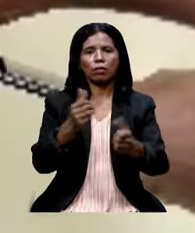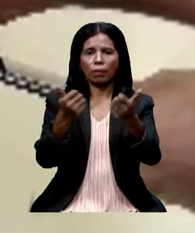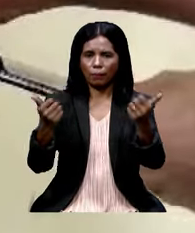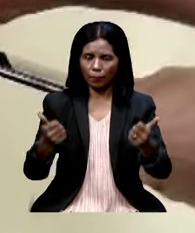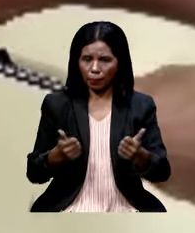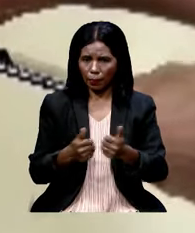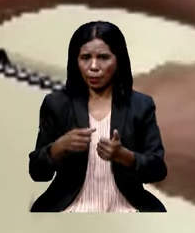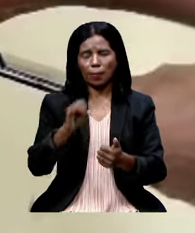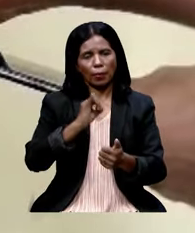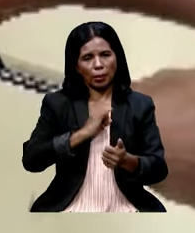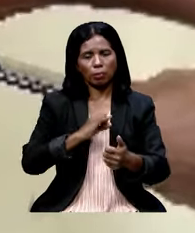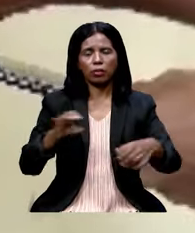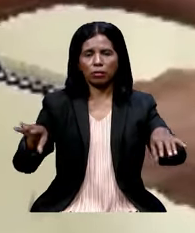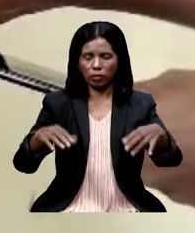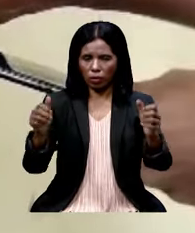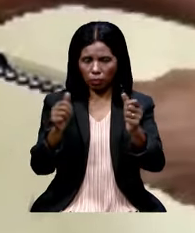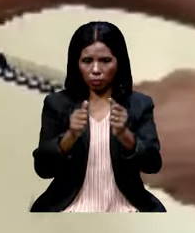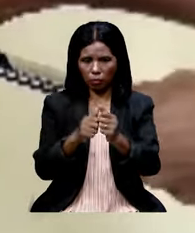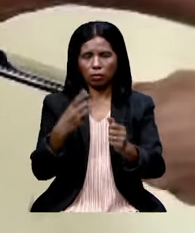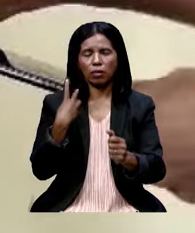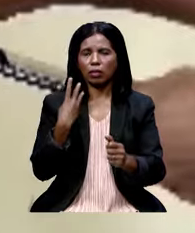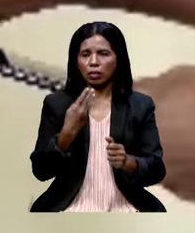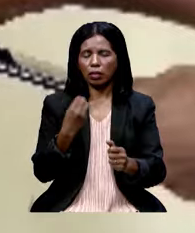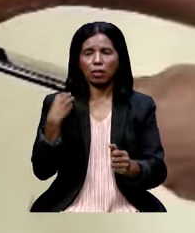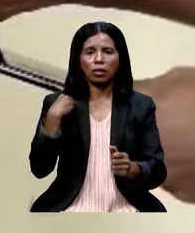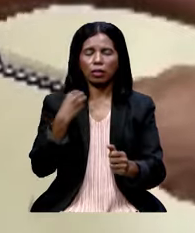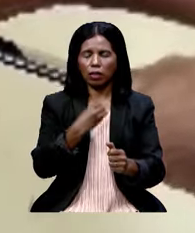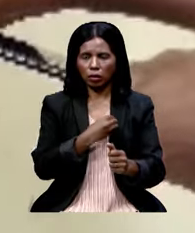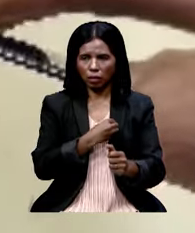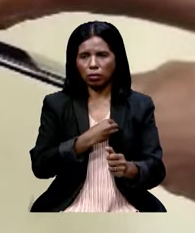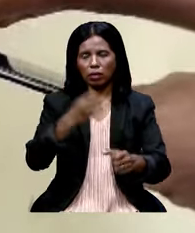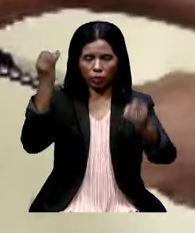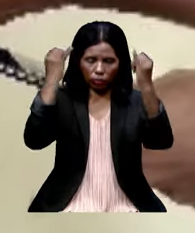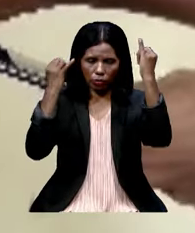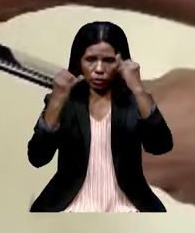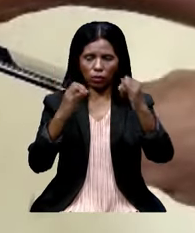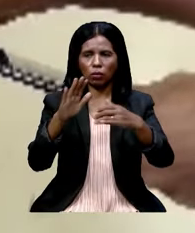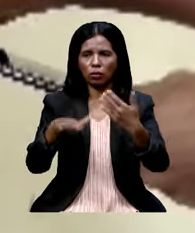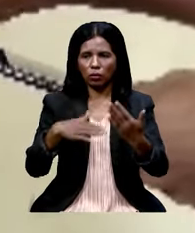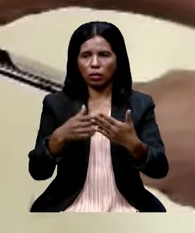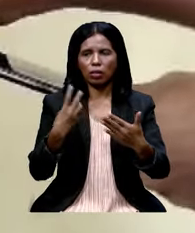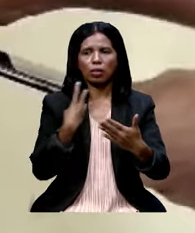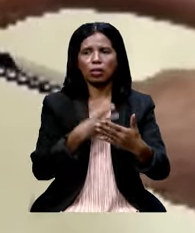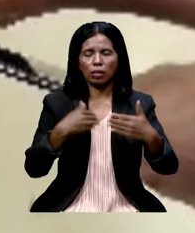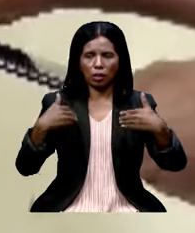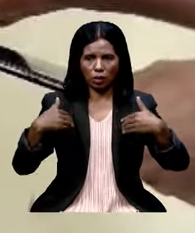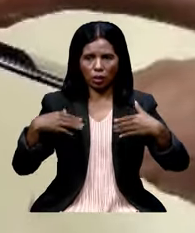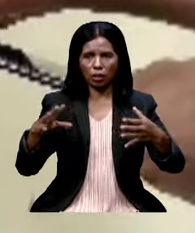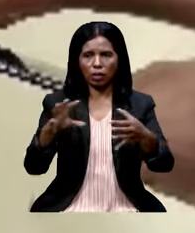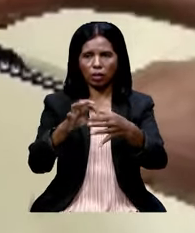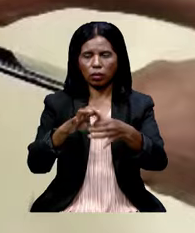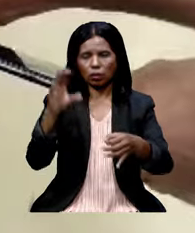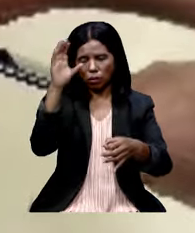e almos se coordena ho itania fontes de informação sira neve ita e a ligação para tu